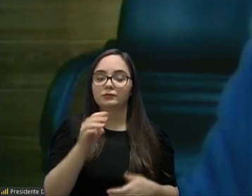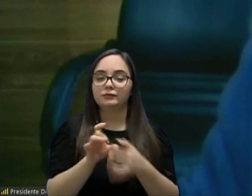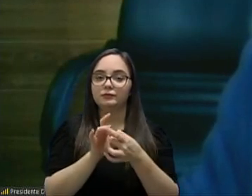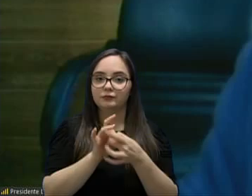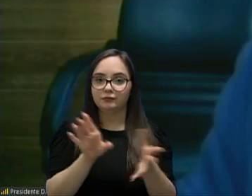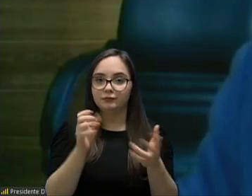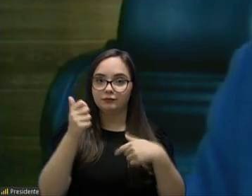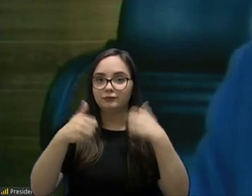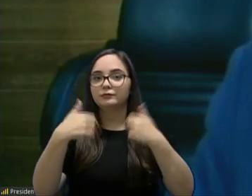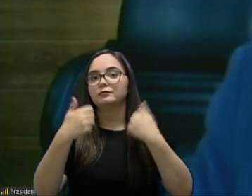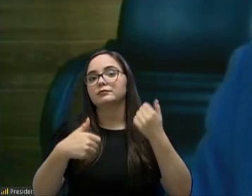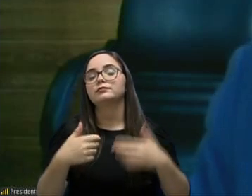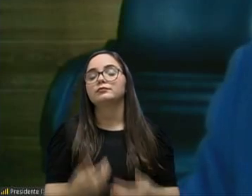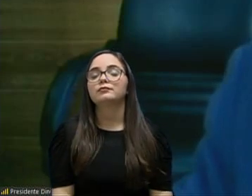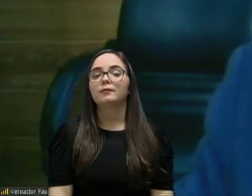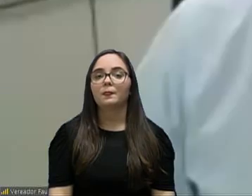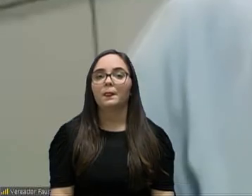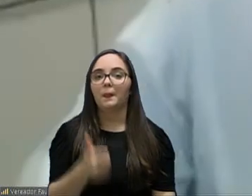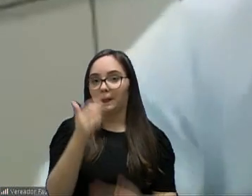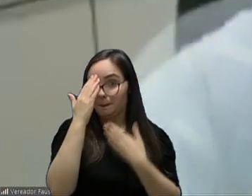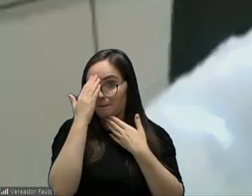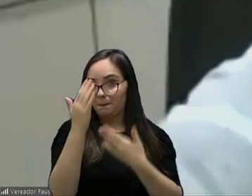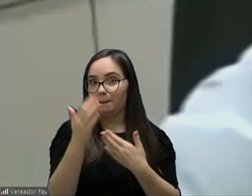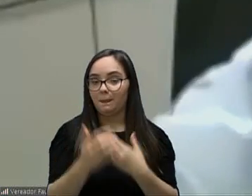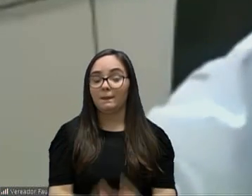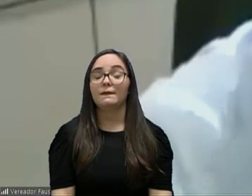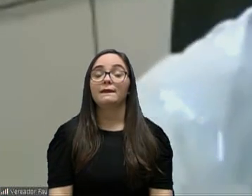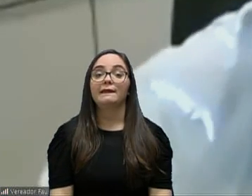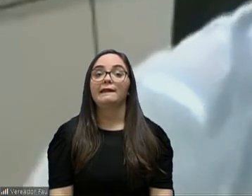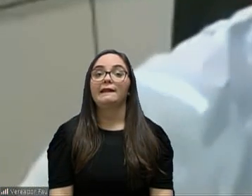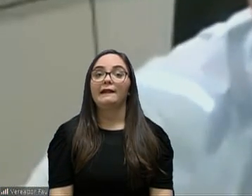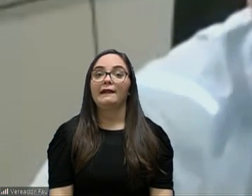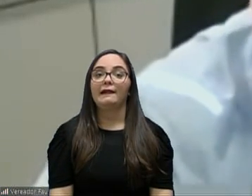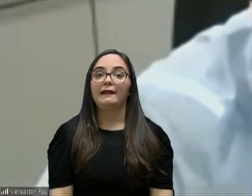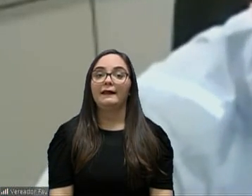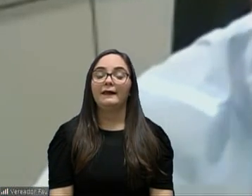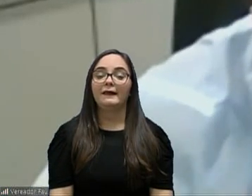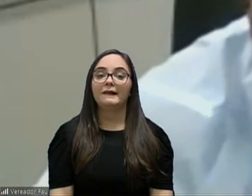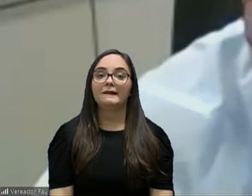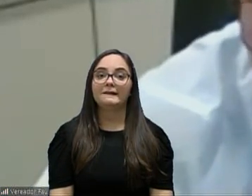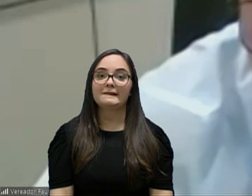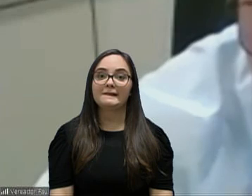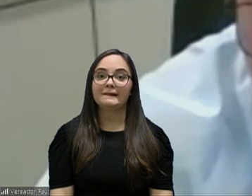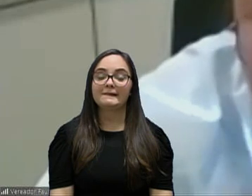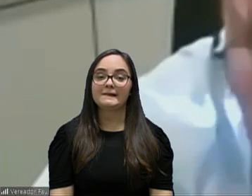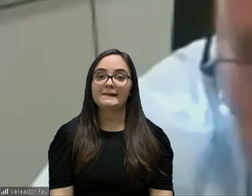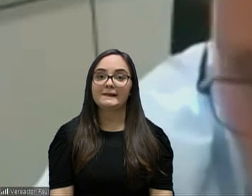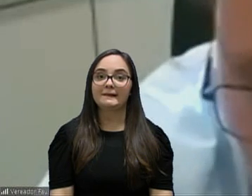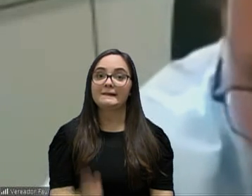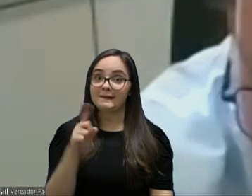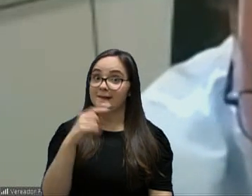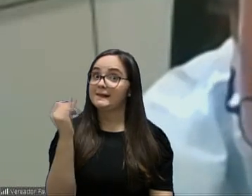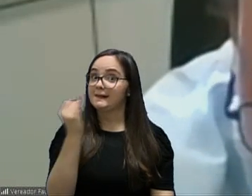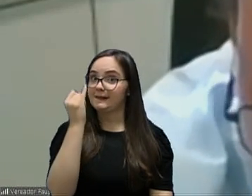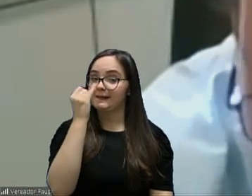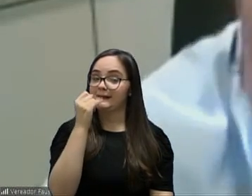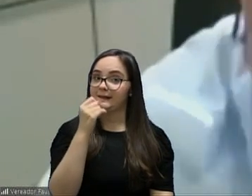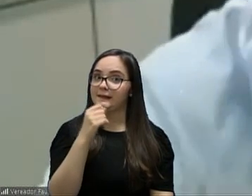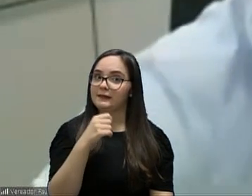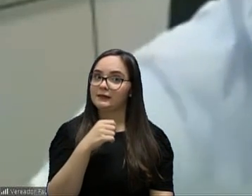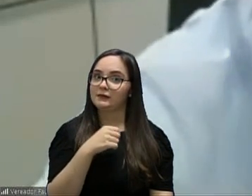Fausto. Muito bem, muito obrigado. Senhor presidente, é muito importante, até eu acabei por